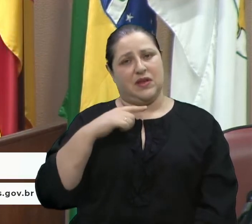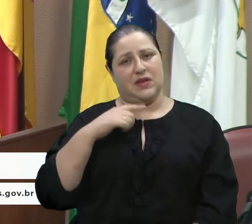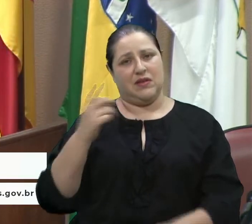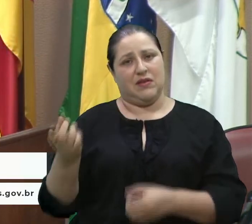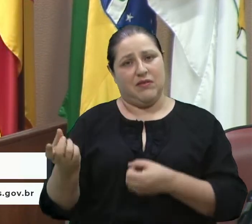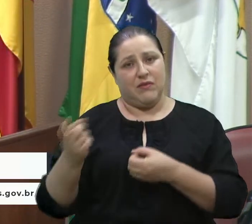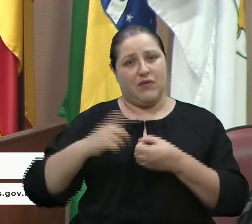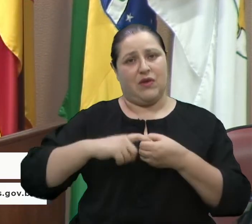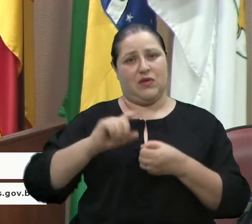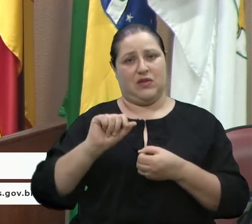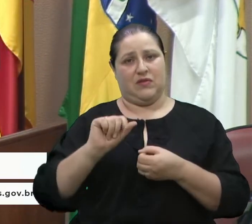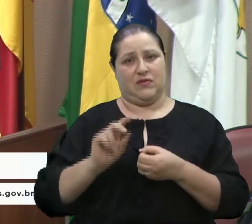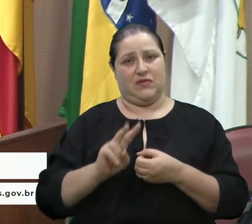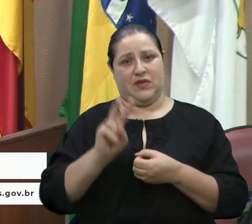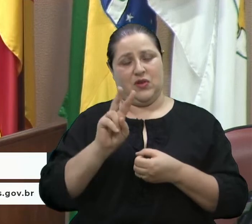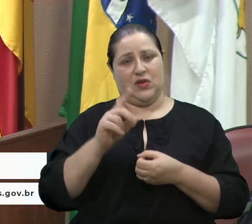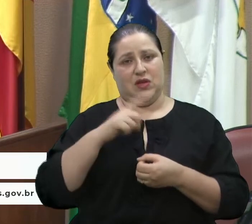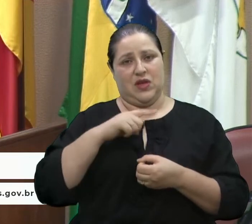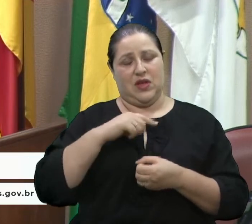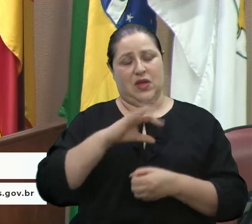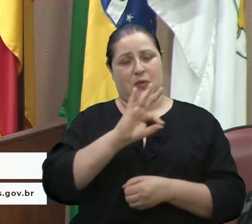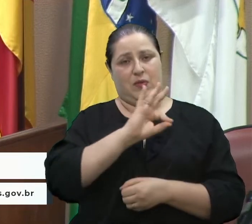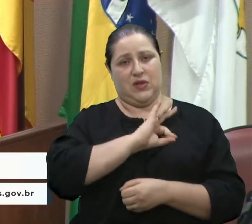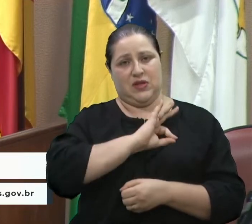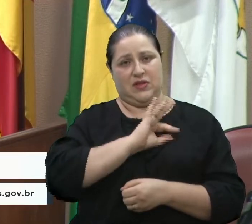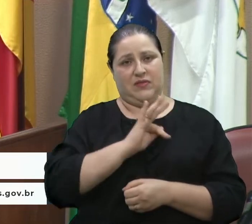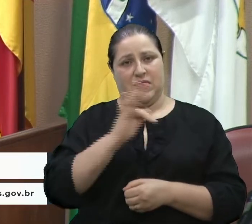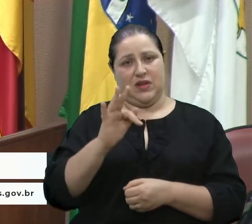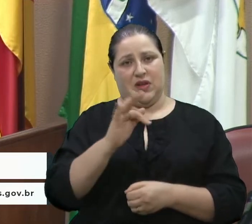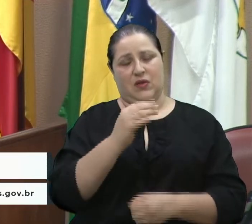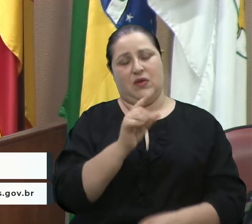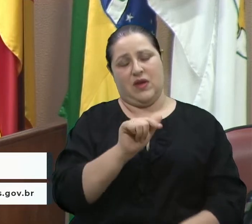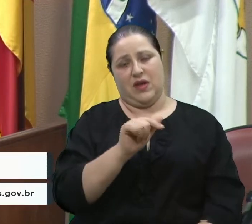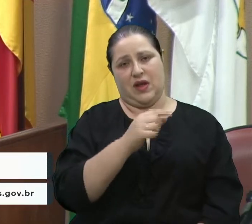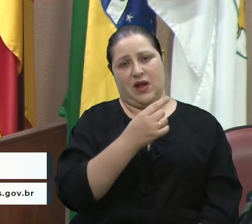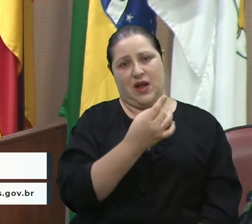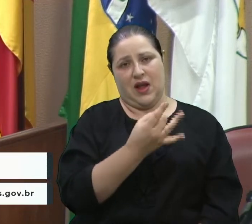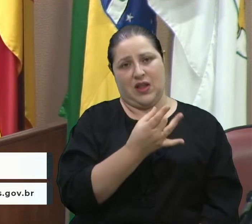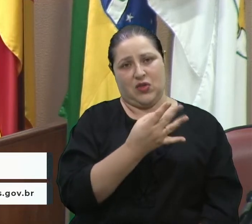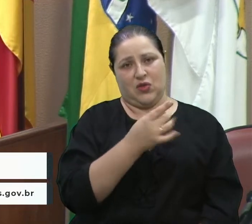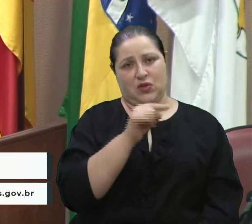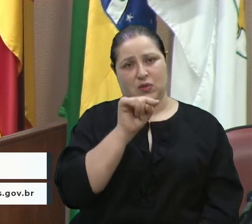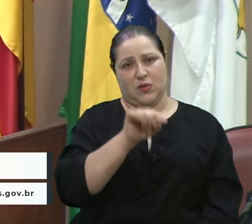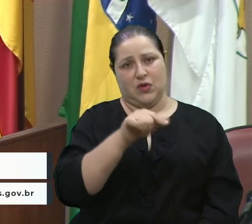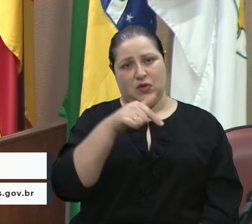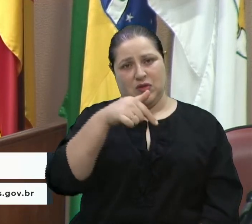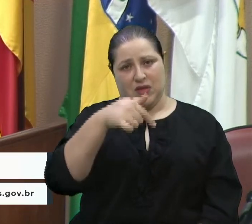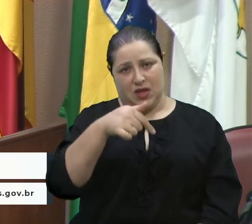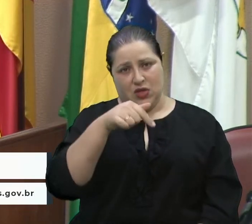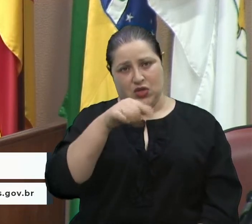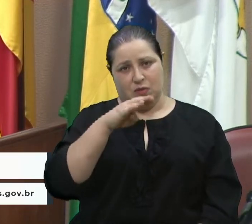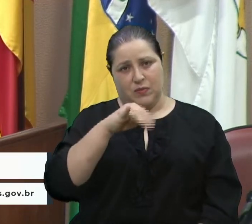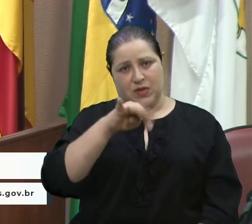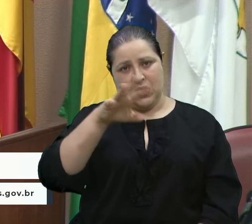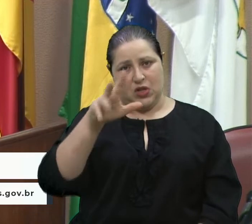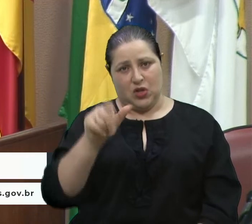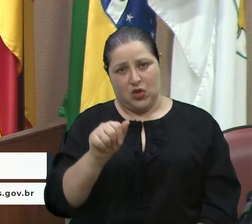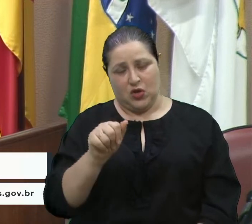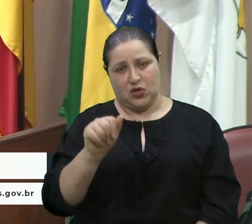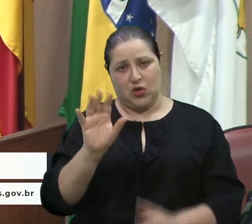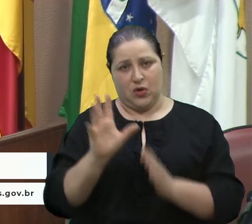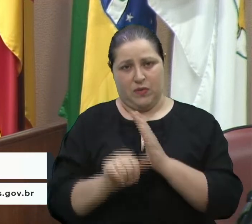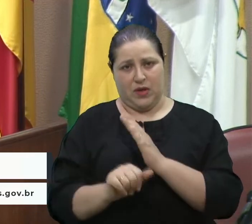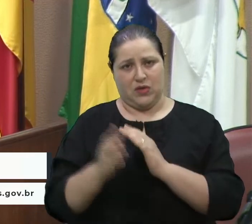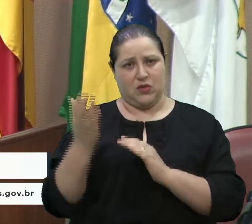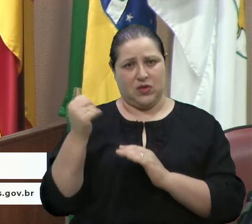pela Polícia Federal, sei que o total são de 14,7 bilhões roubados. Então a gente viu antes uma discussão falando muito de